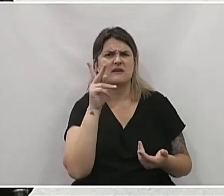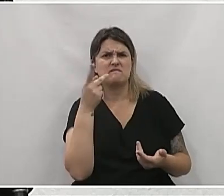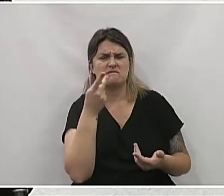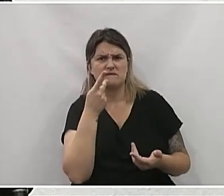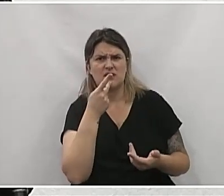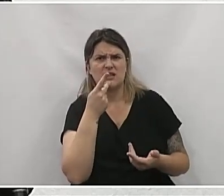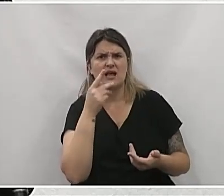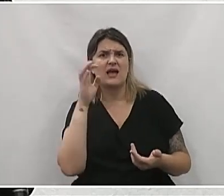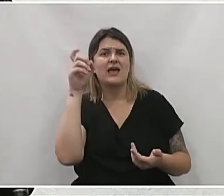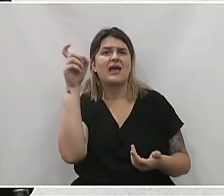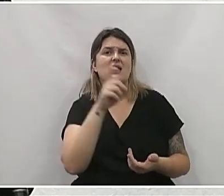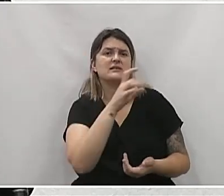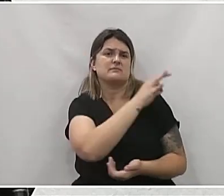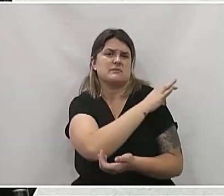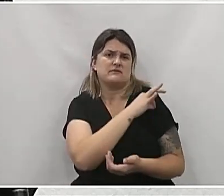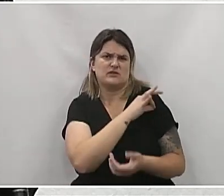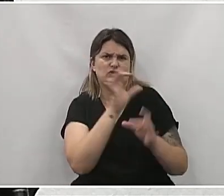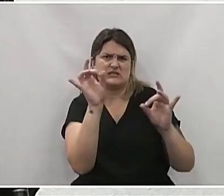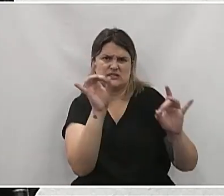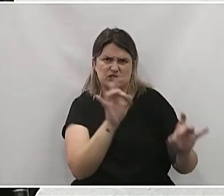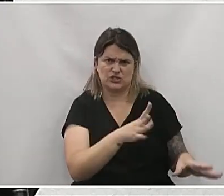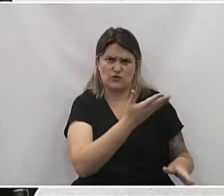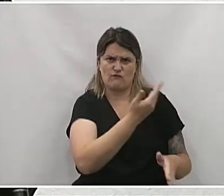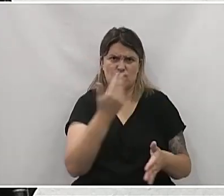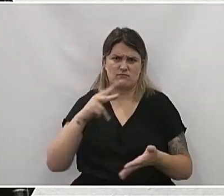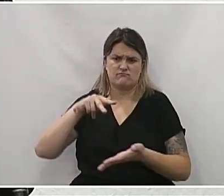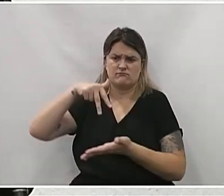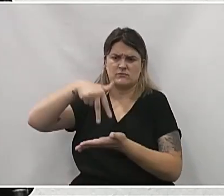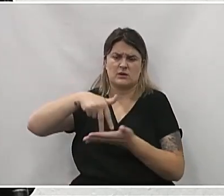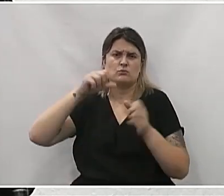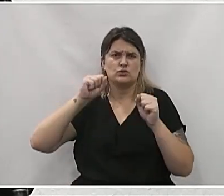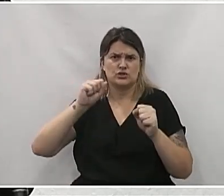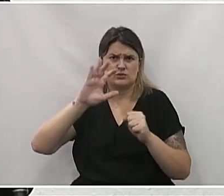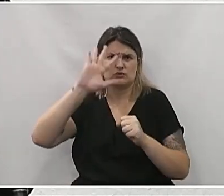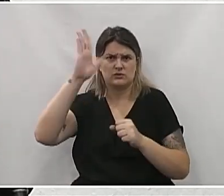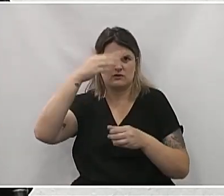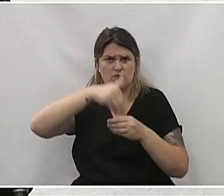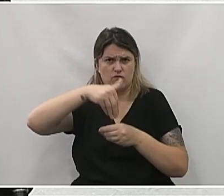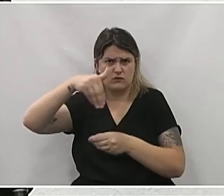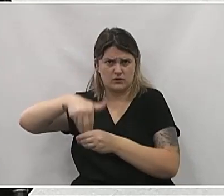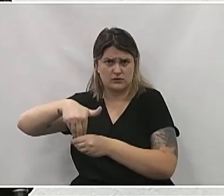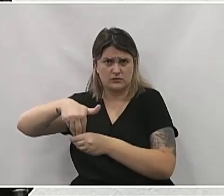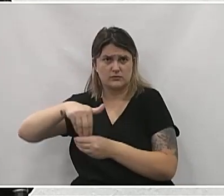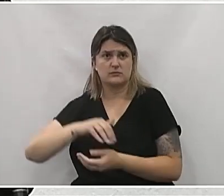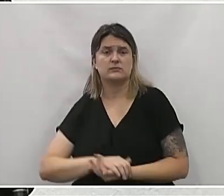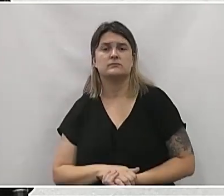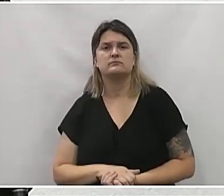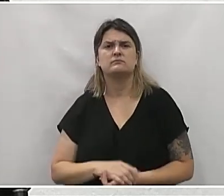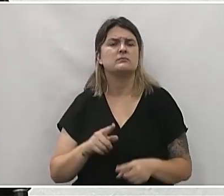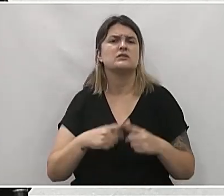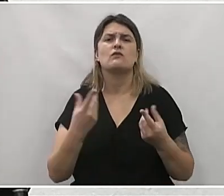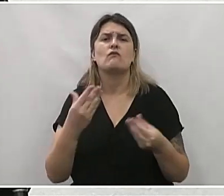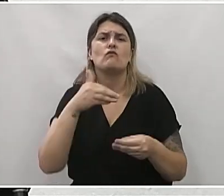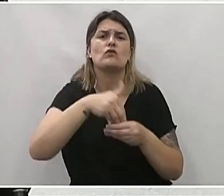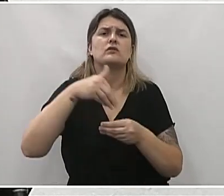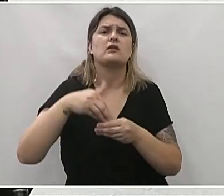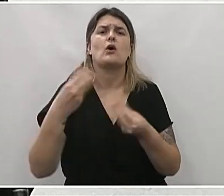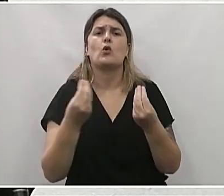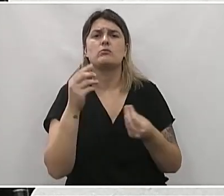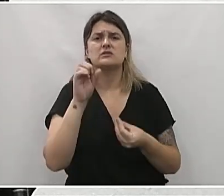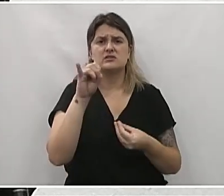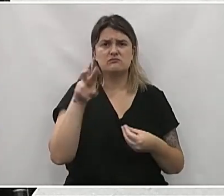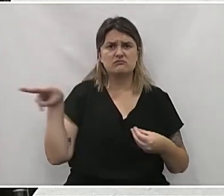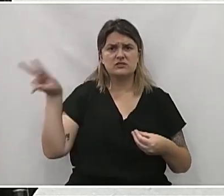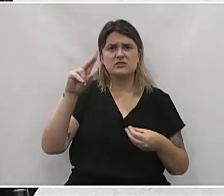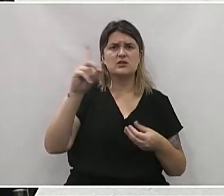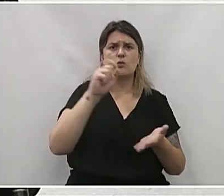o ex-prefeito declinou da tribuna e poderia votar, mas votar como se não tinha assinatura